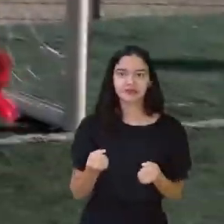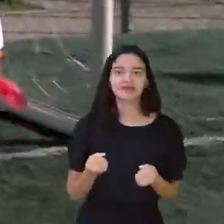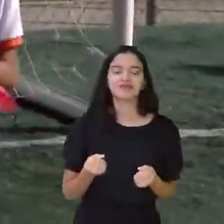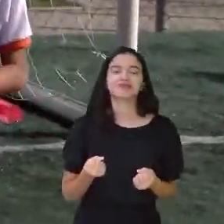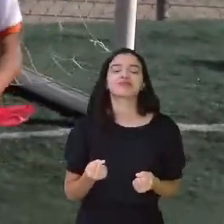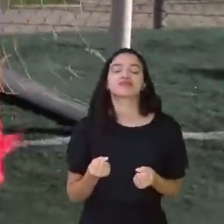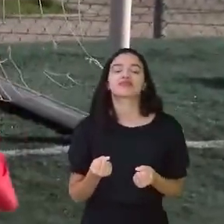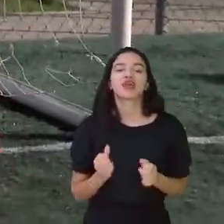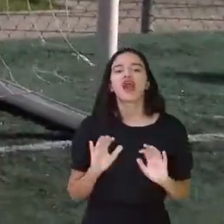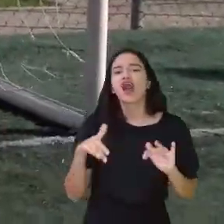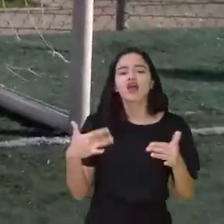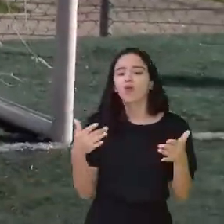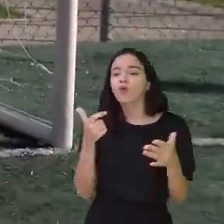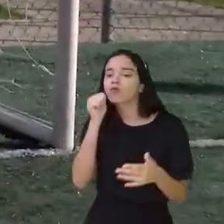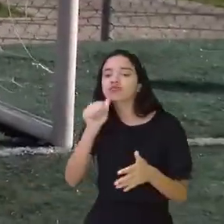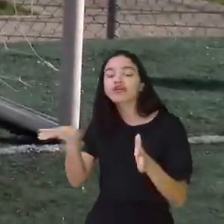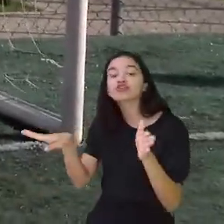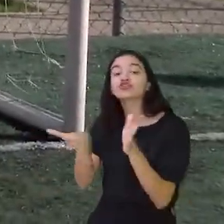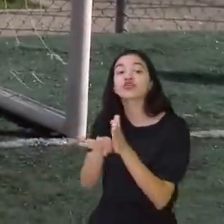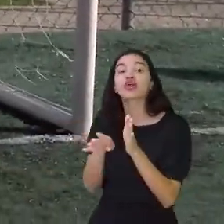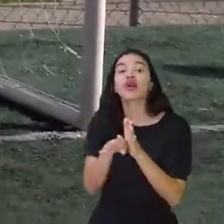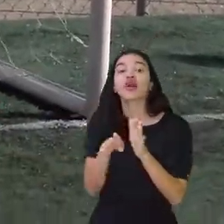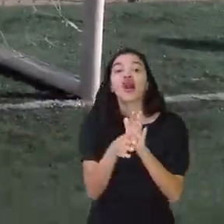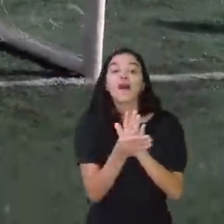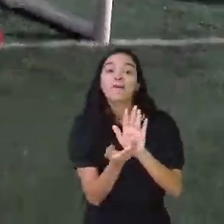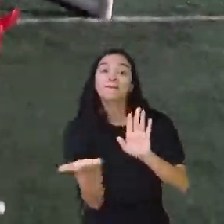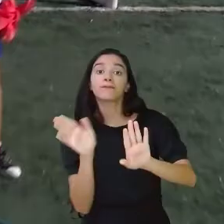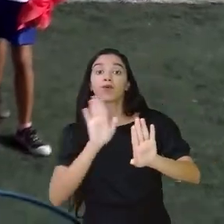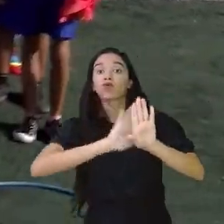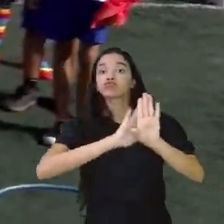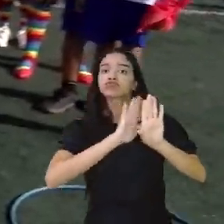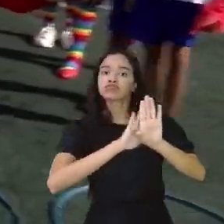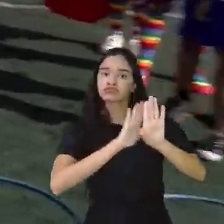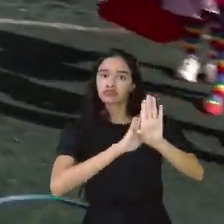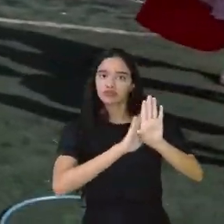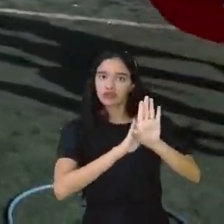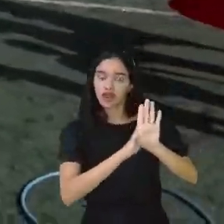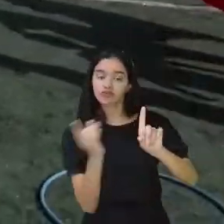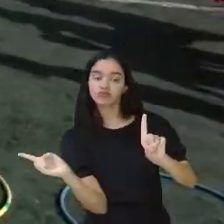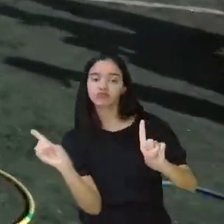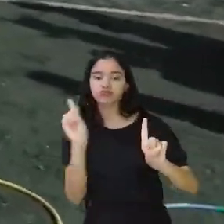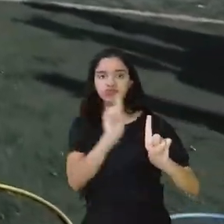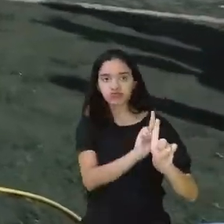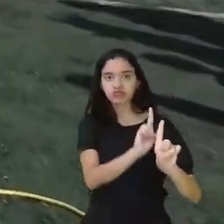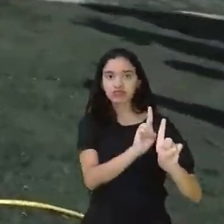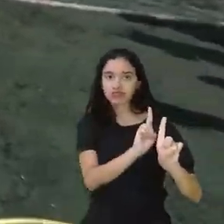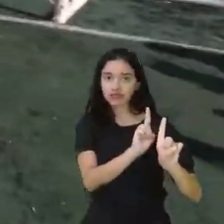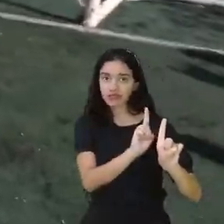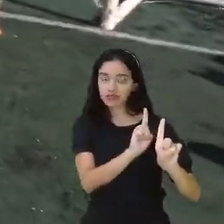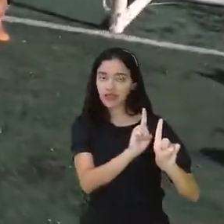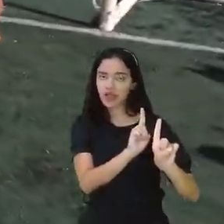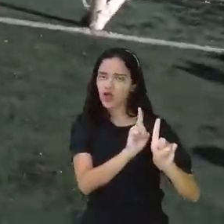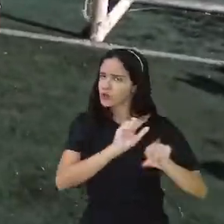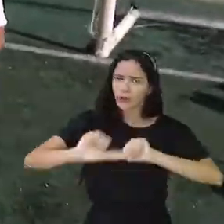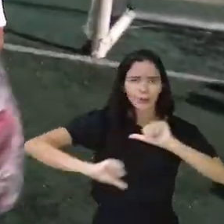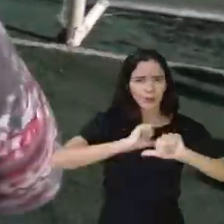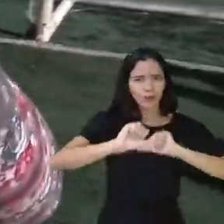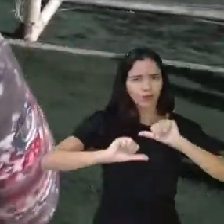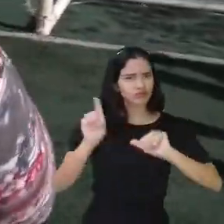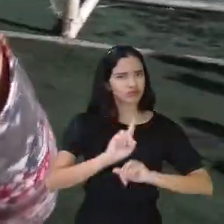aí quando ela chegar quem tá atrás já vai procurar outro lugar olha não posso não